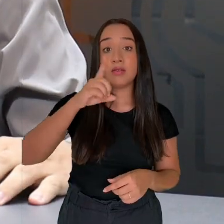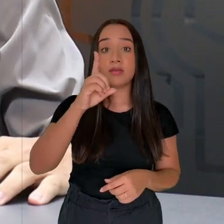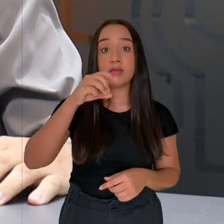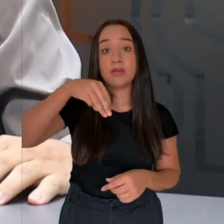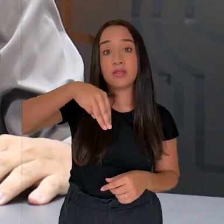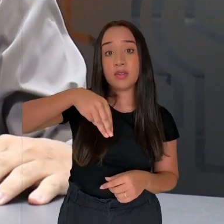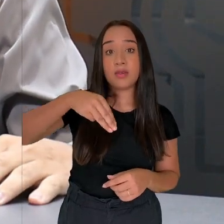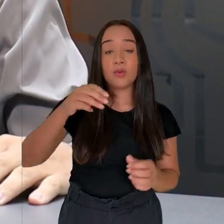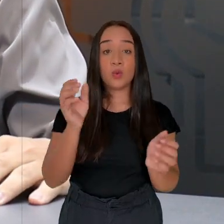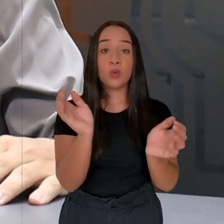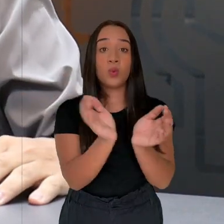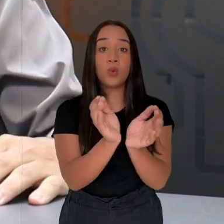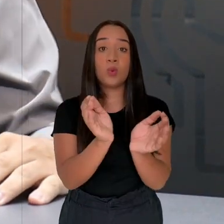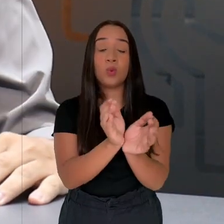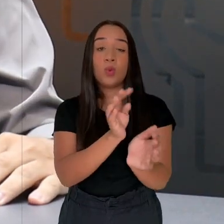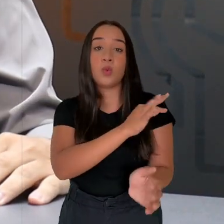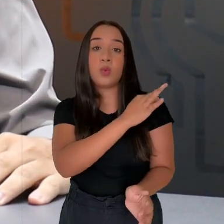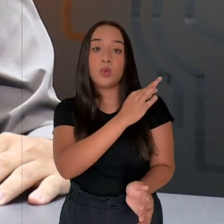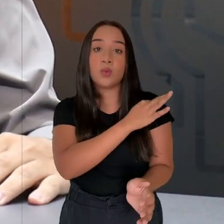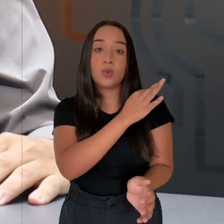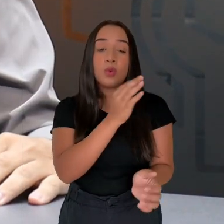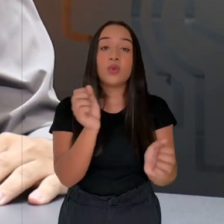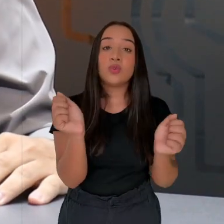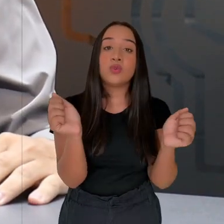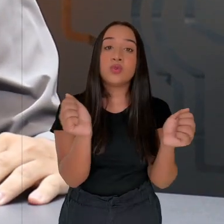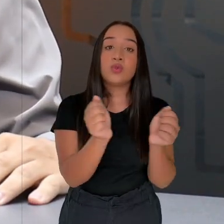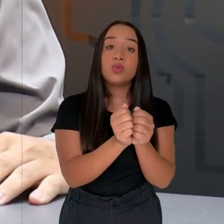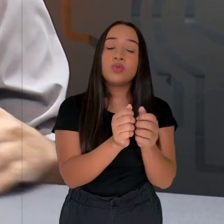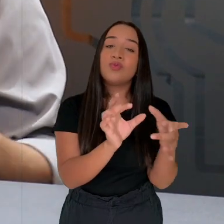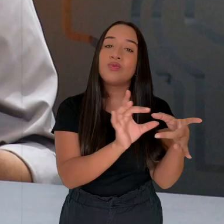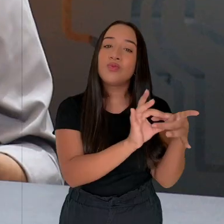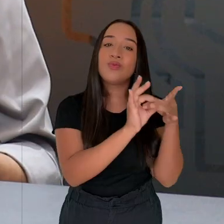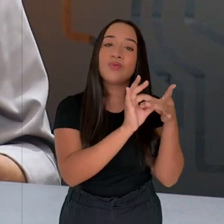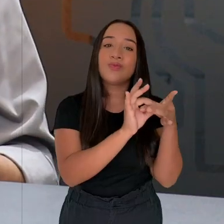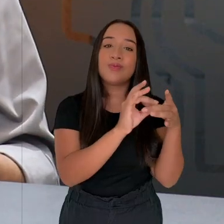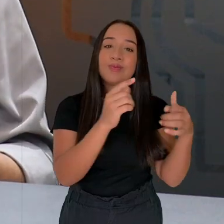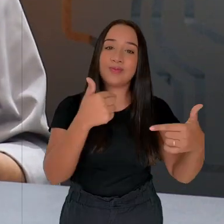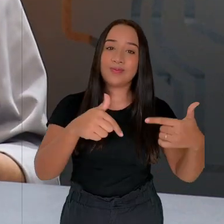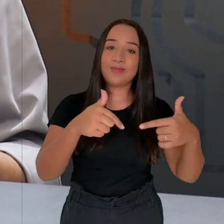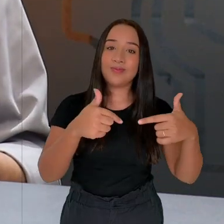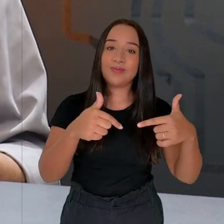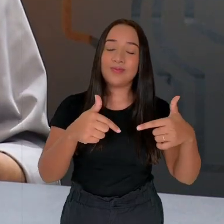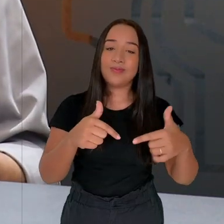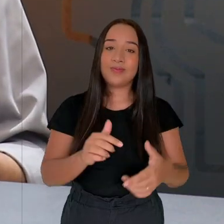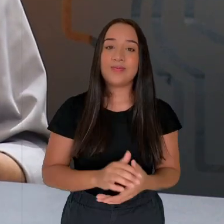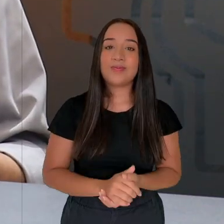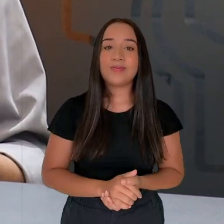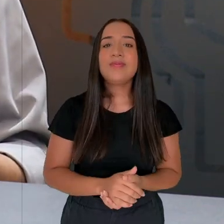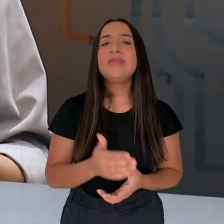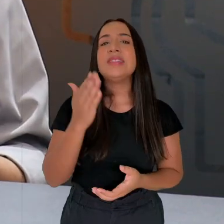inicia com testes preliminares, né, medição do IGBT,